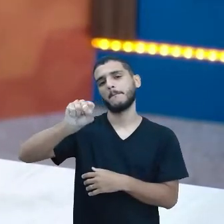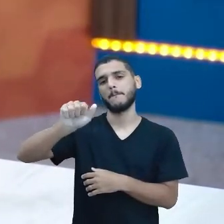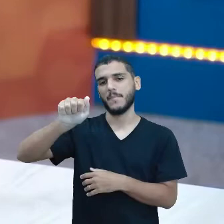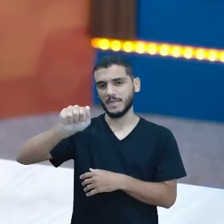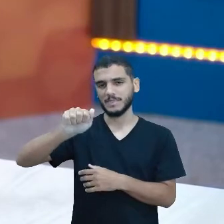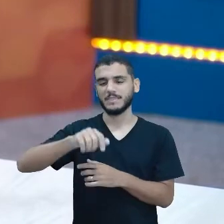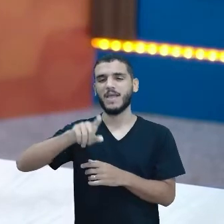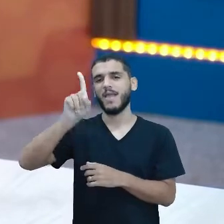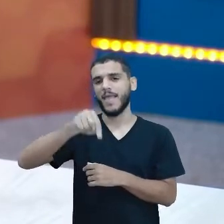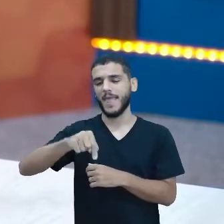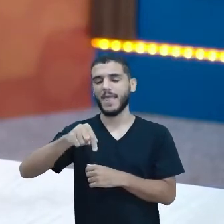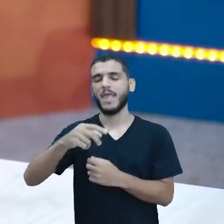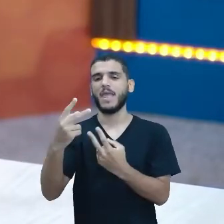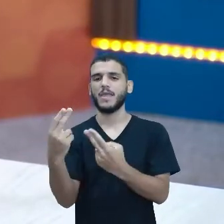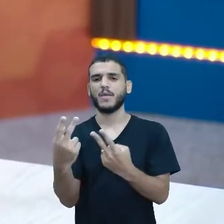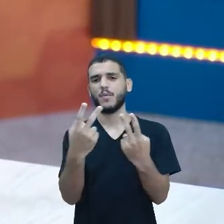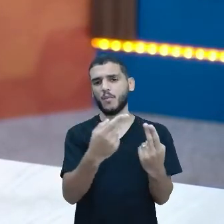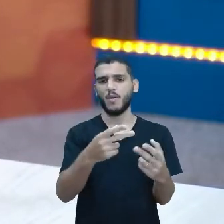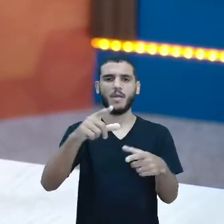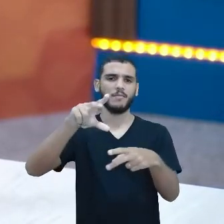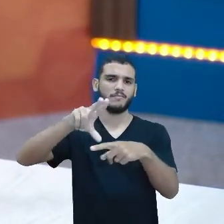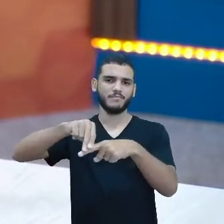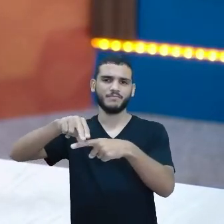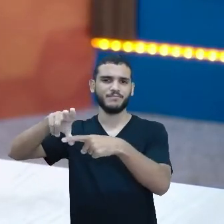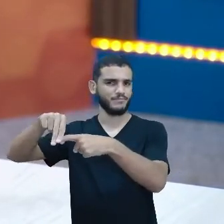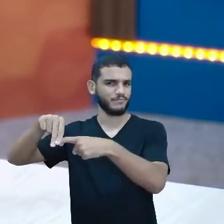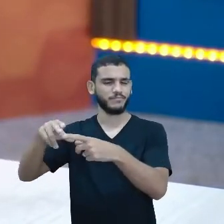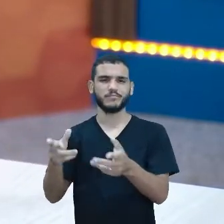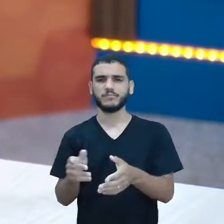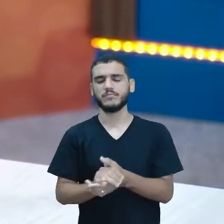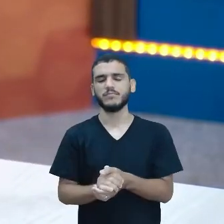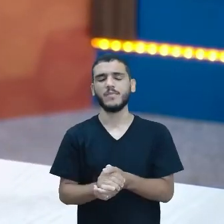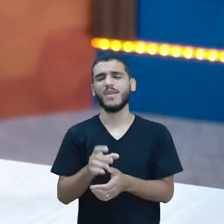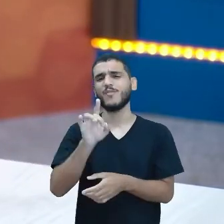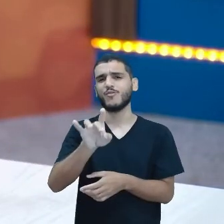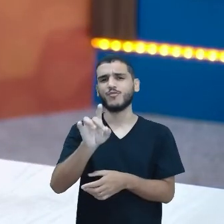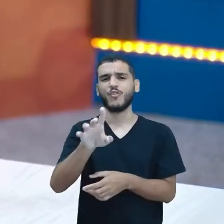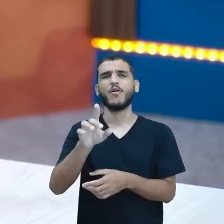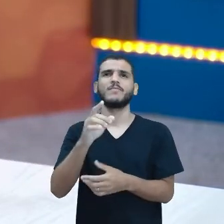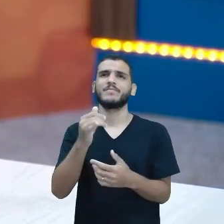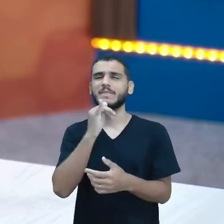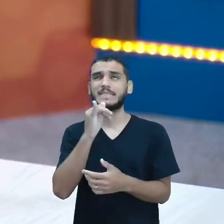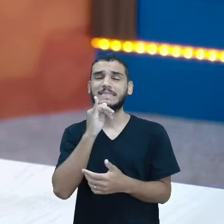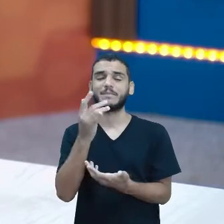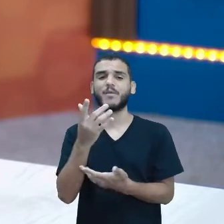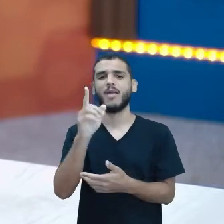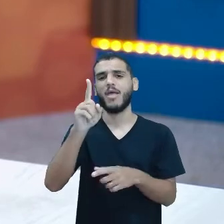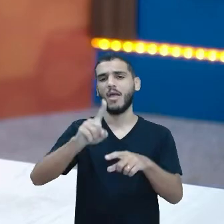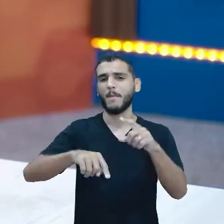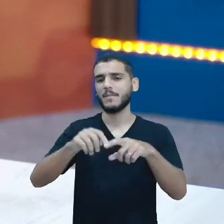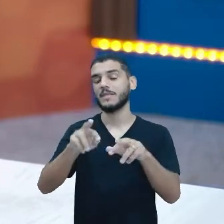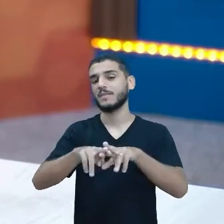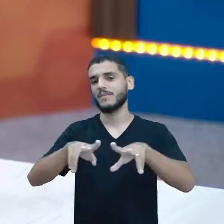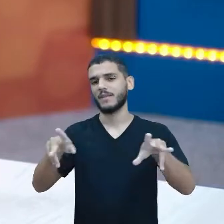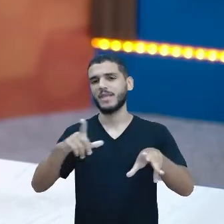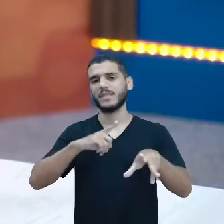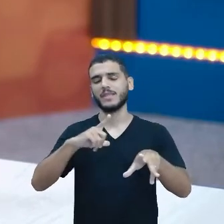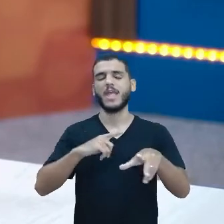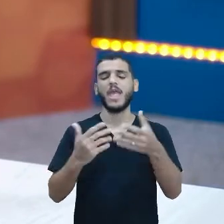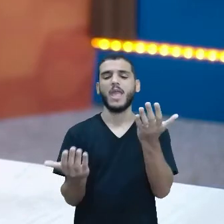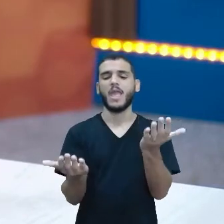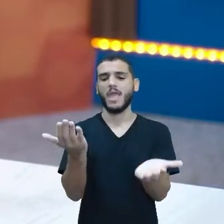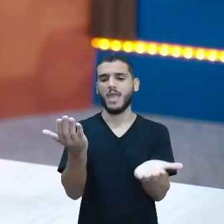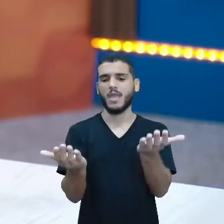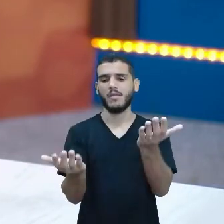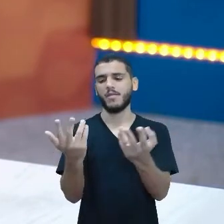mesma massa que tem nos pregadores, mesmo sendo objetos diferentes, eu tenho aqui uma relação de